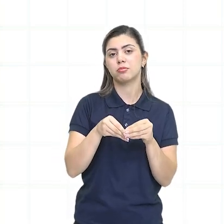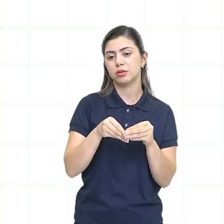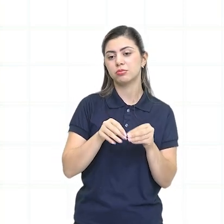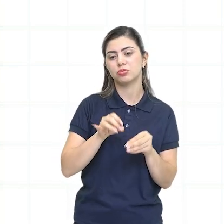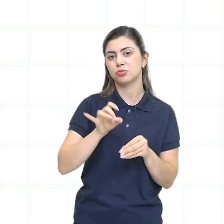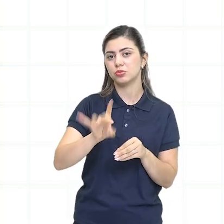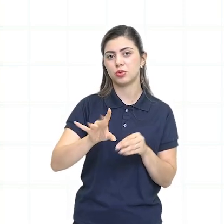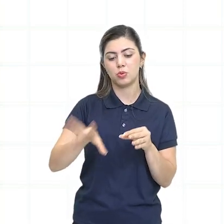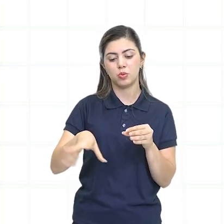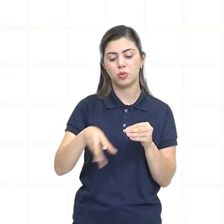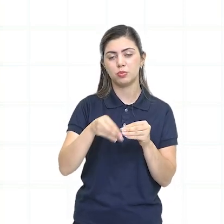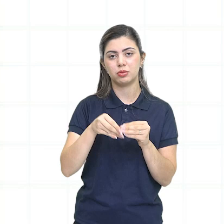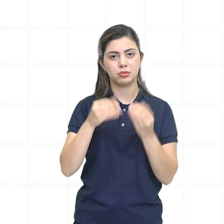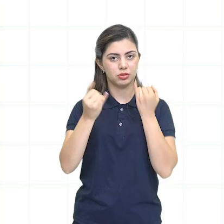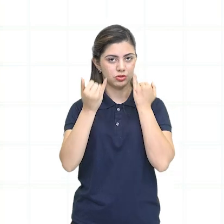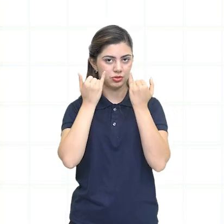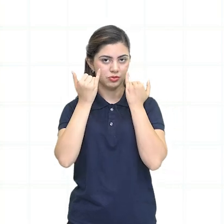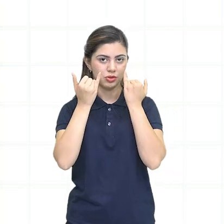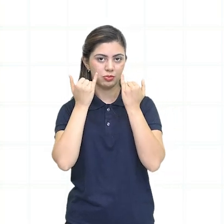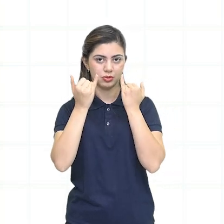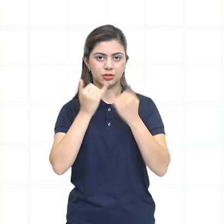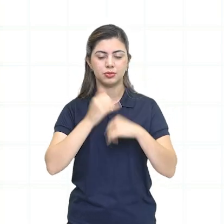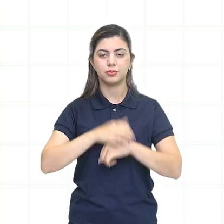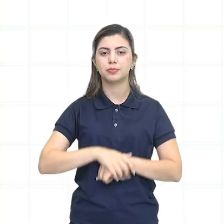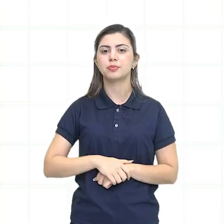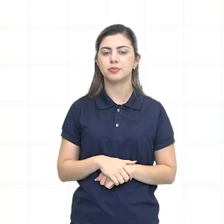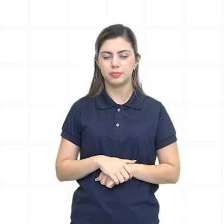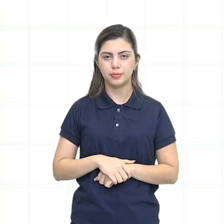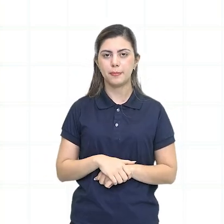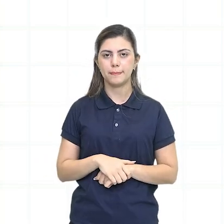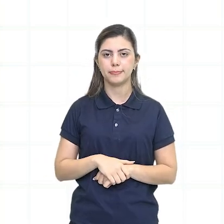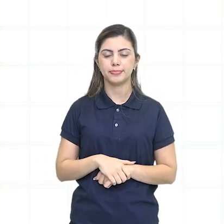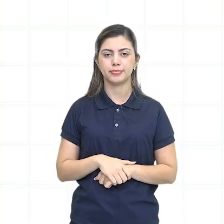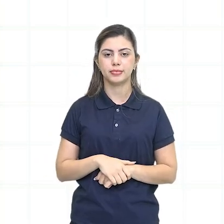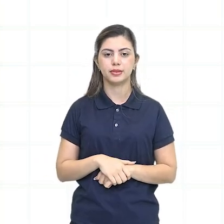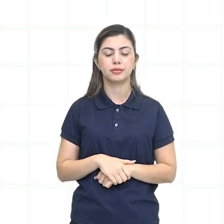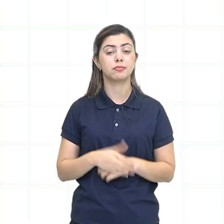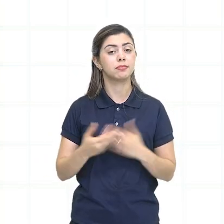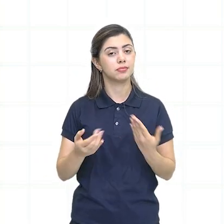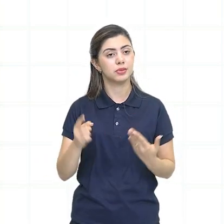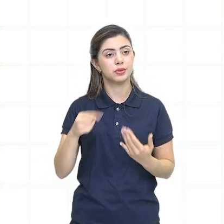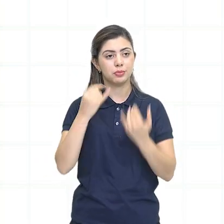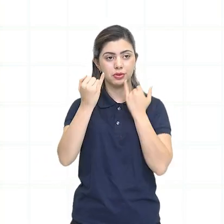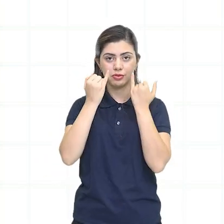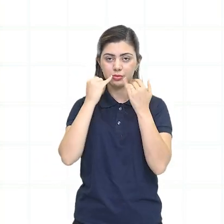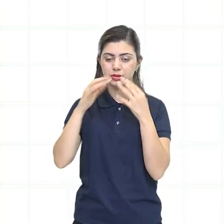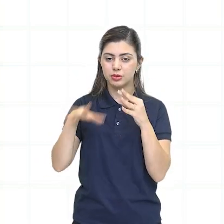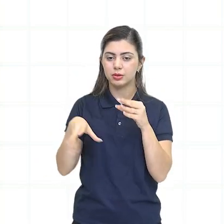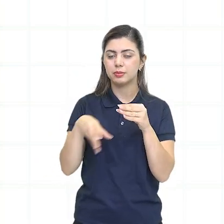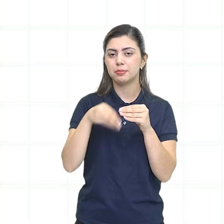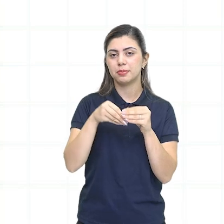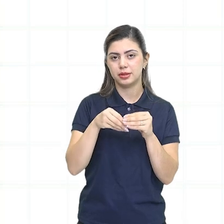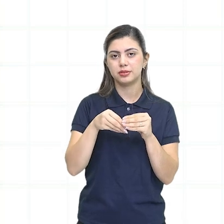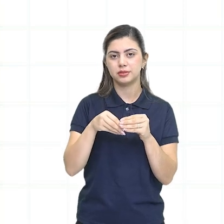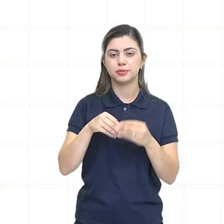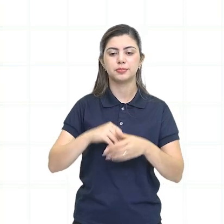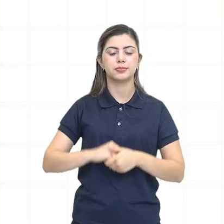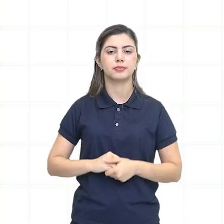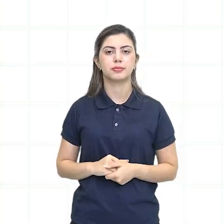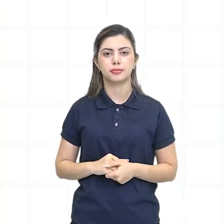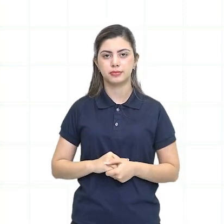simplesmente uma informação só, né, a mais para quem está ouvindo.